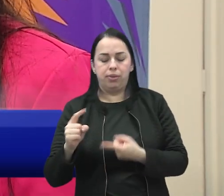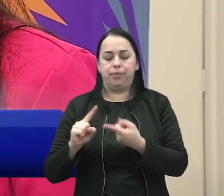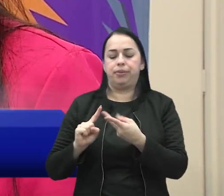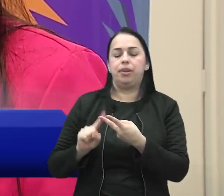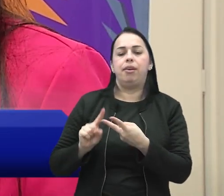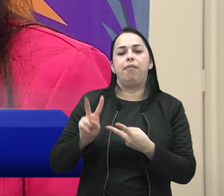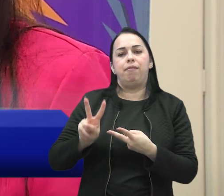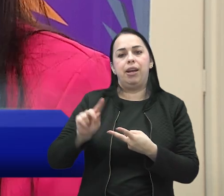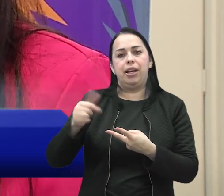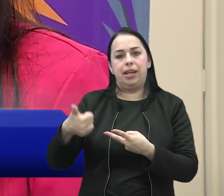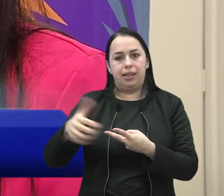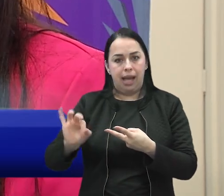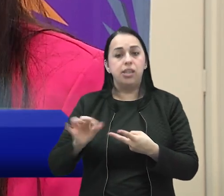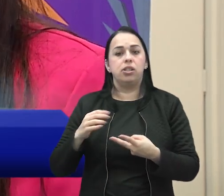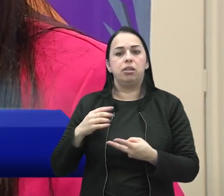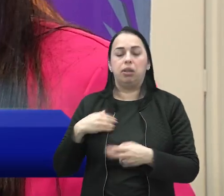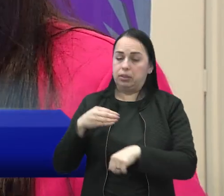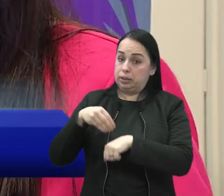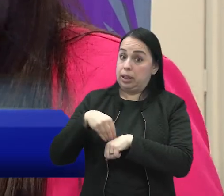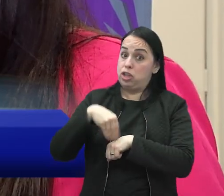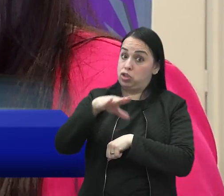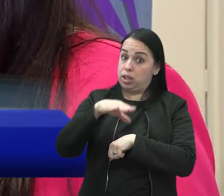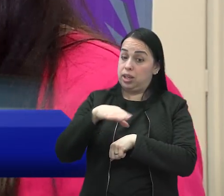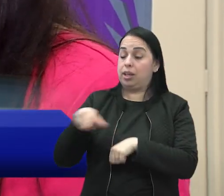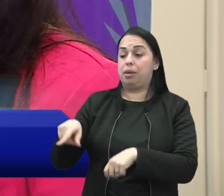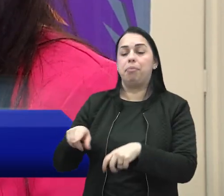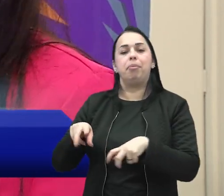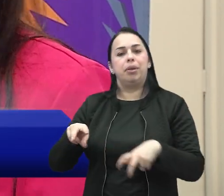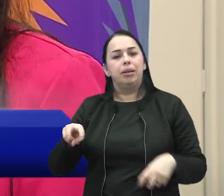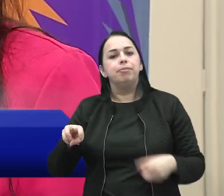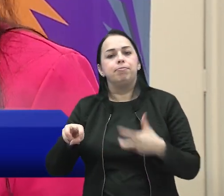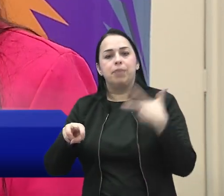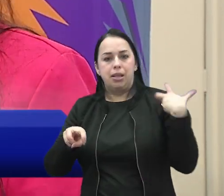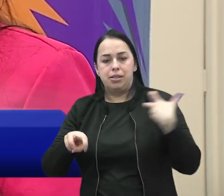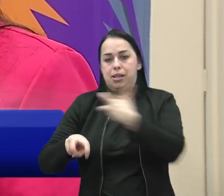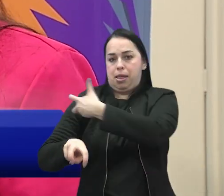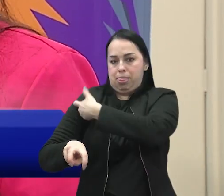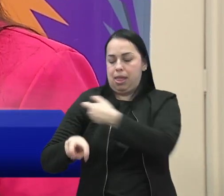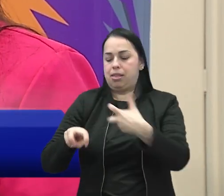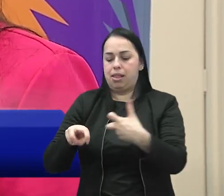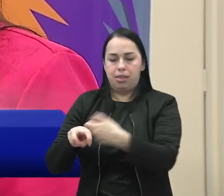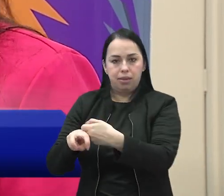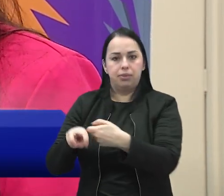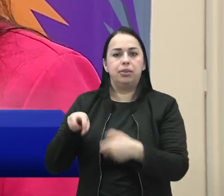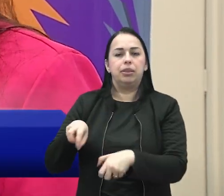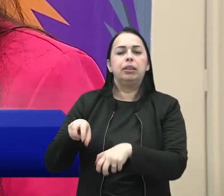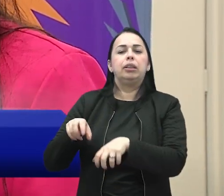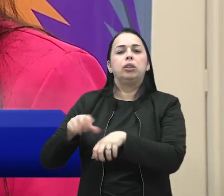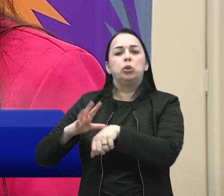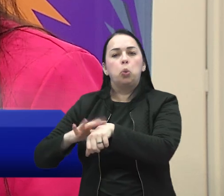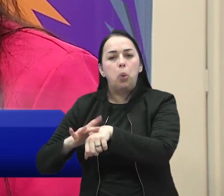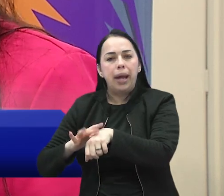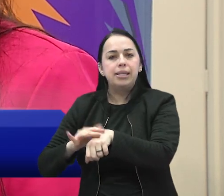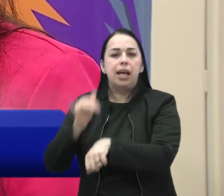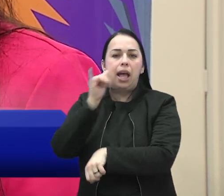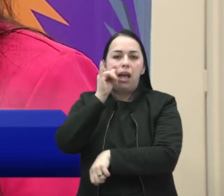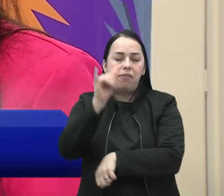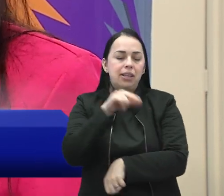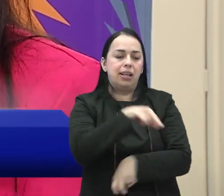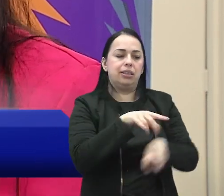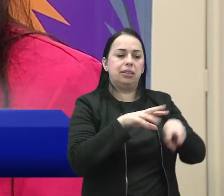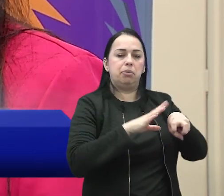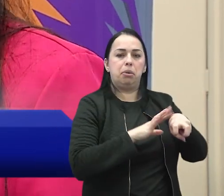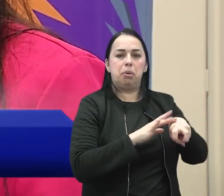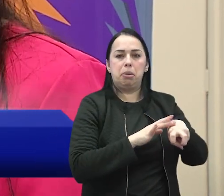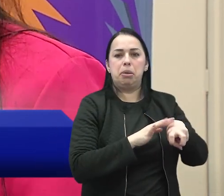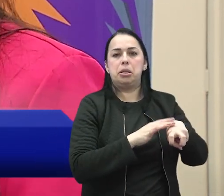V8 ou V10. Nós, como veterinários, indicamos muito essa vacinação, acreditamos que ela é essencial porque ela protege contra doenças infecciosas para